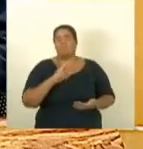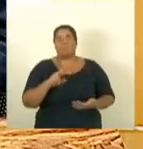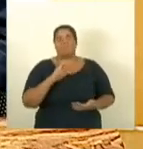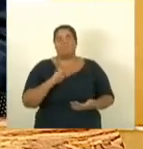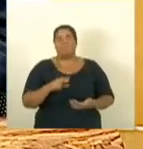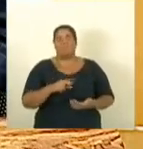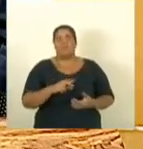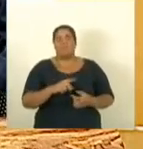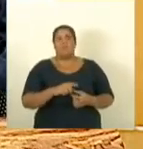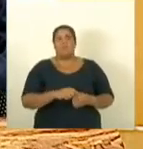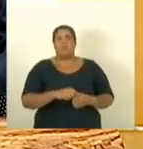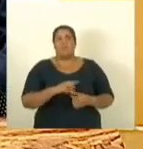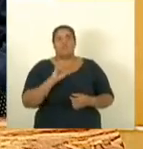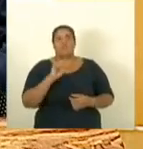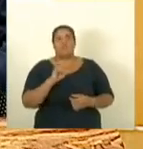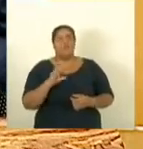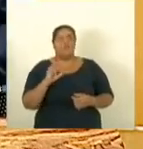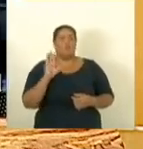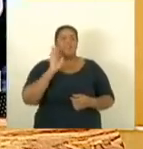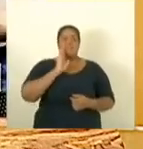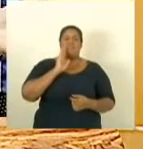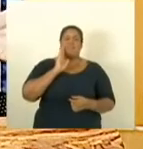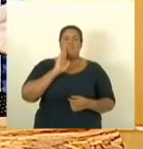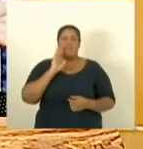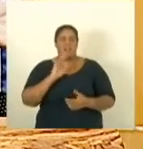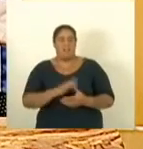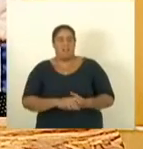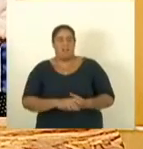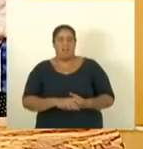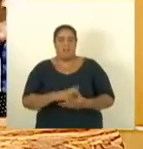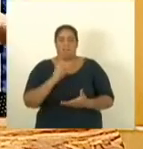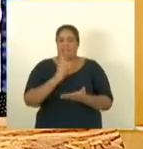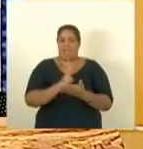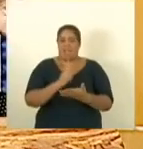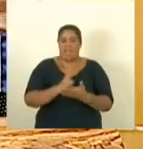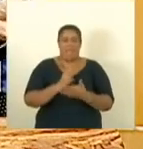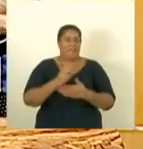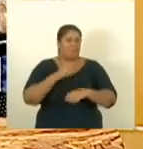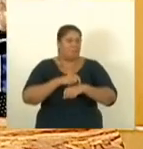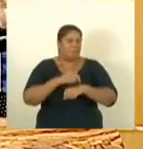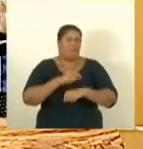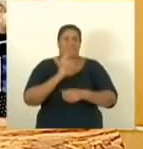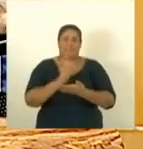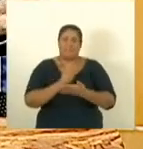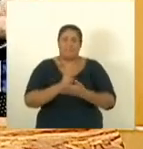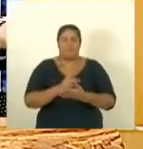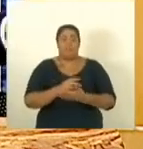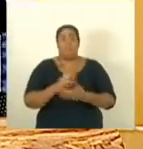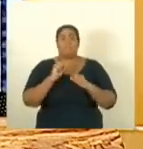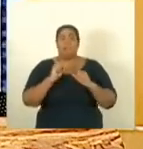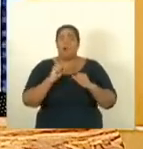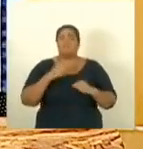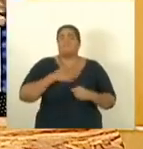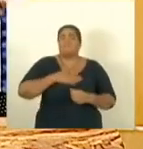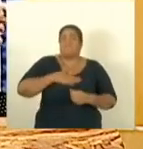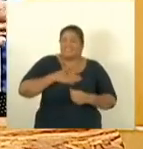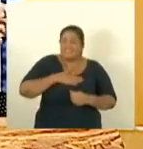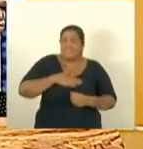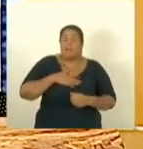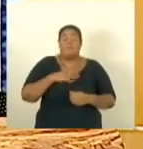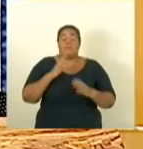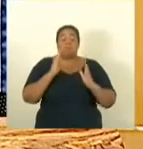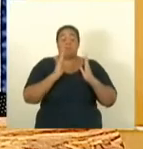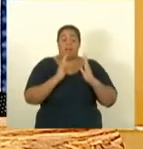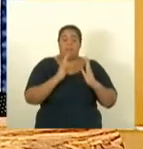não é algo divertido e prazeroso o tempo inteiro. Pode até ser prazeroso, mas na maior parte